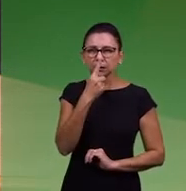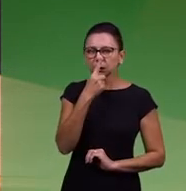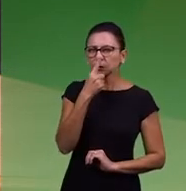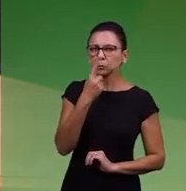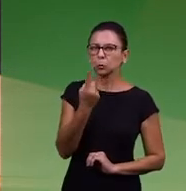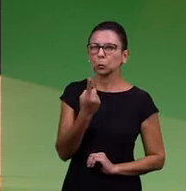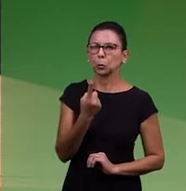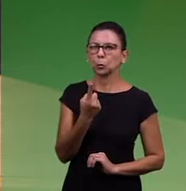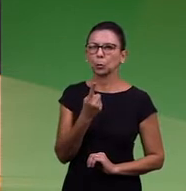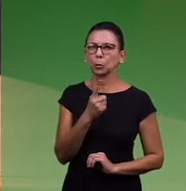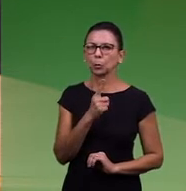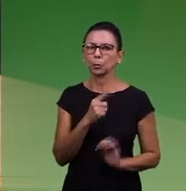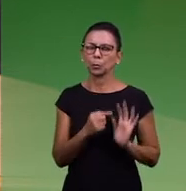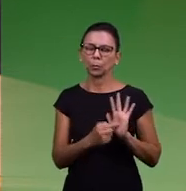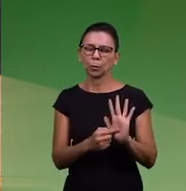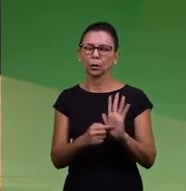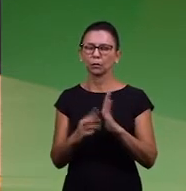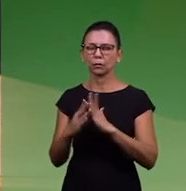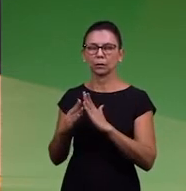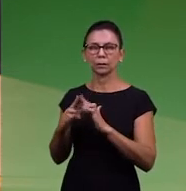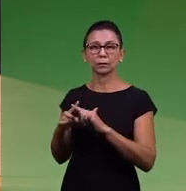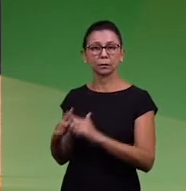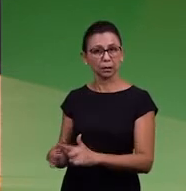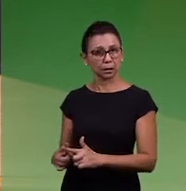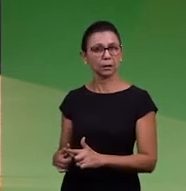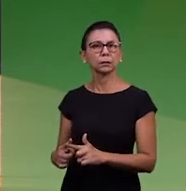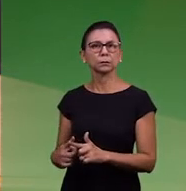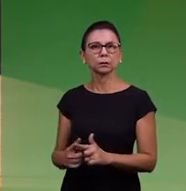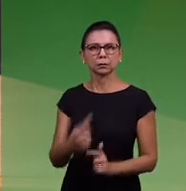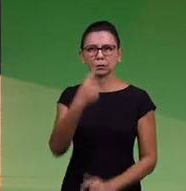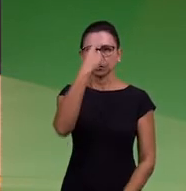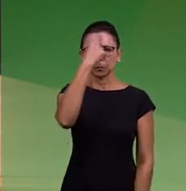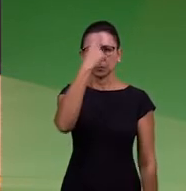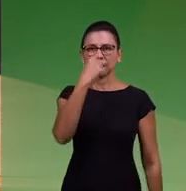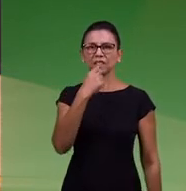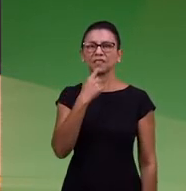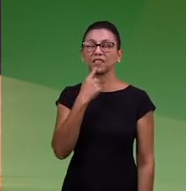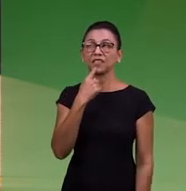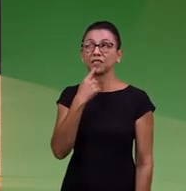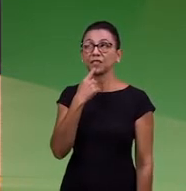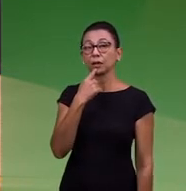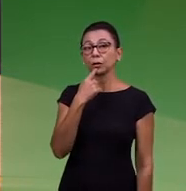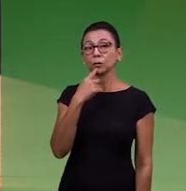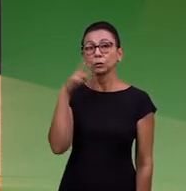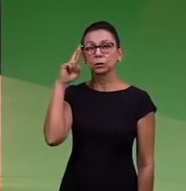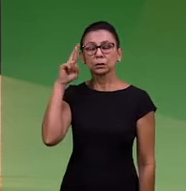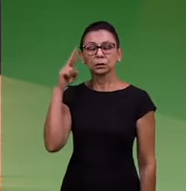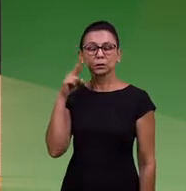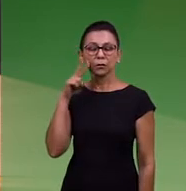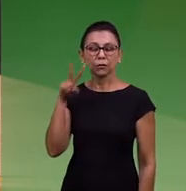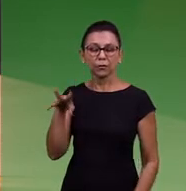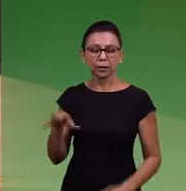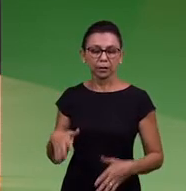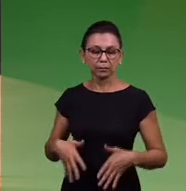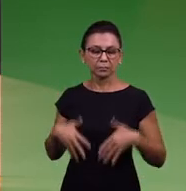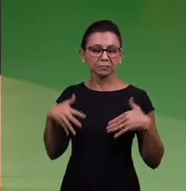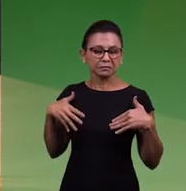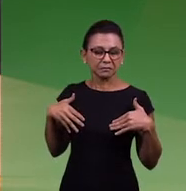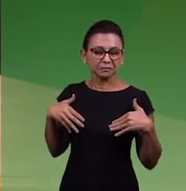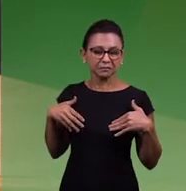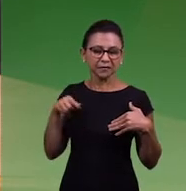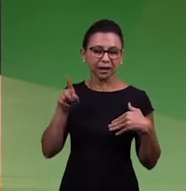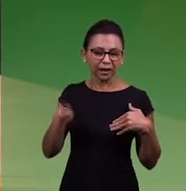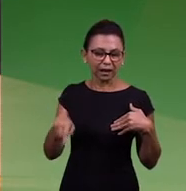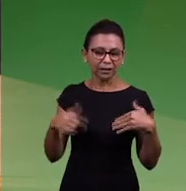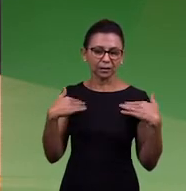de uma igreja que está, cujo perfil que agrada ao Senhor é ela ser corpo de Cristo.